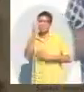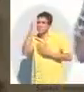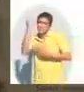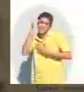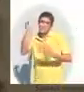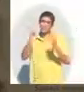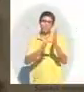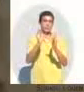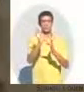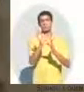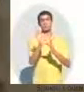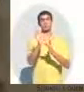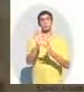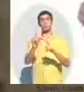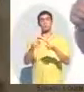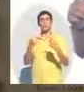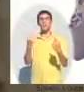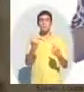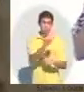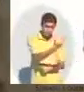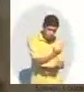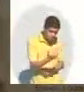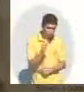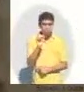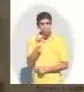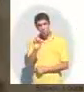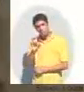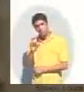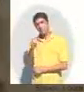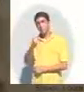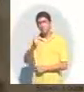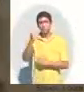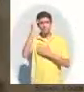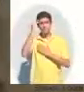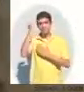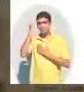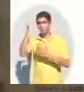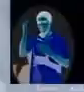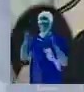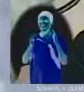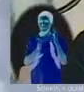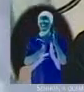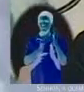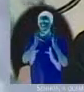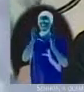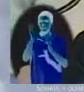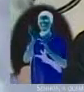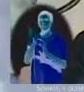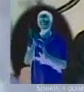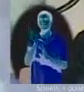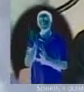ele, para eles: vão se apresentar. E eu de manhã ainda lembrei, está no singular: vão